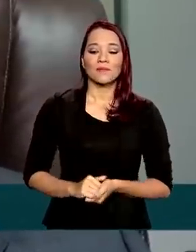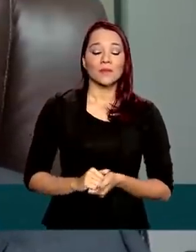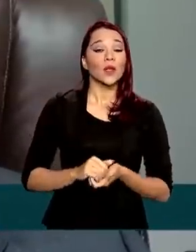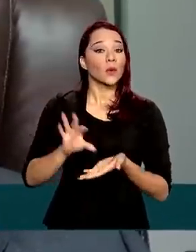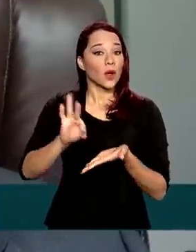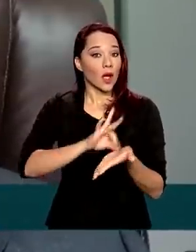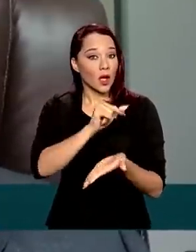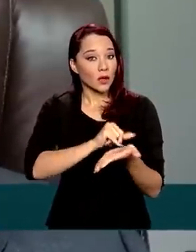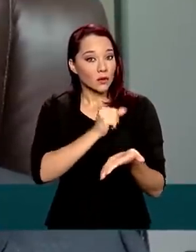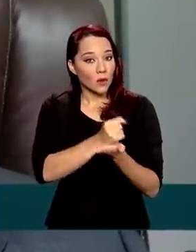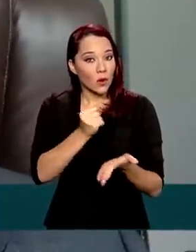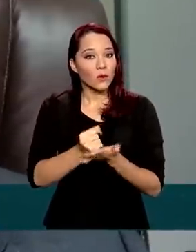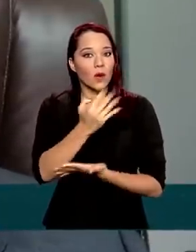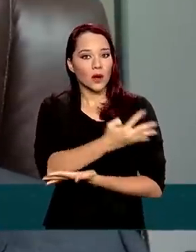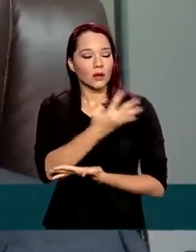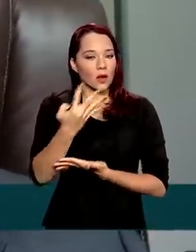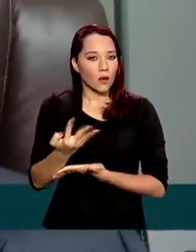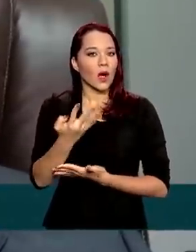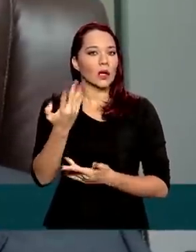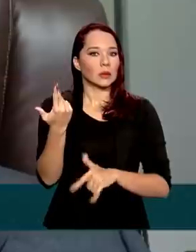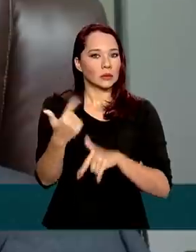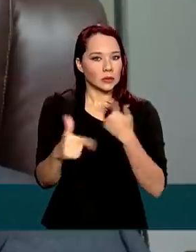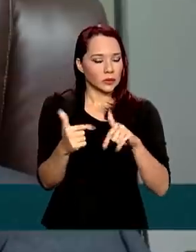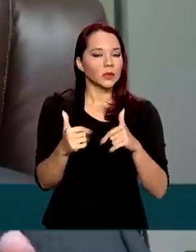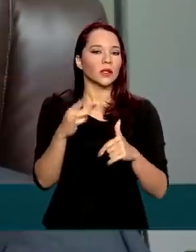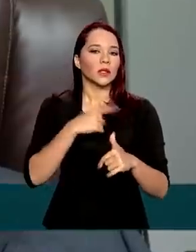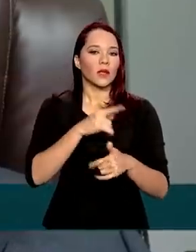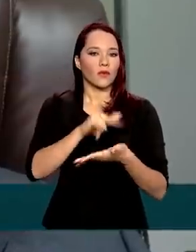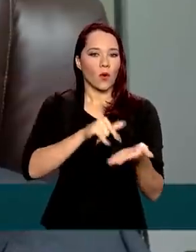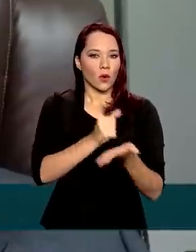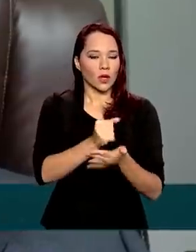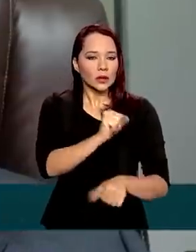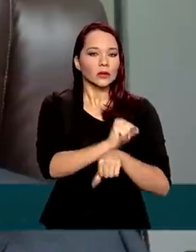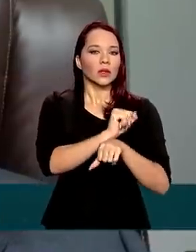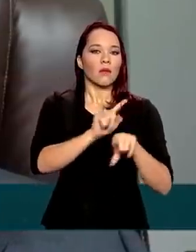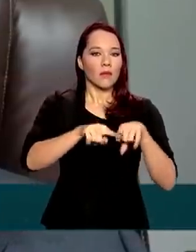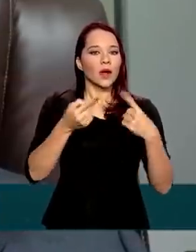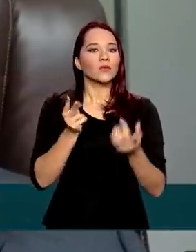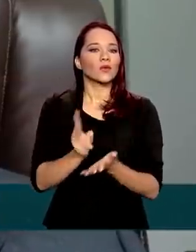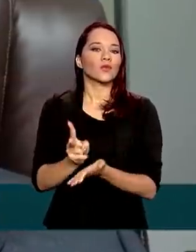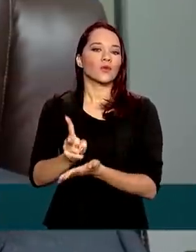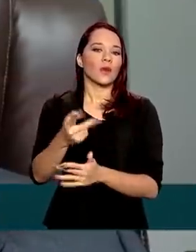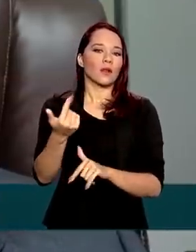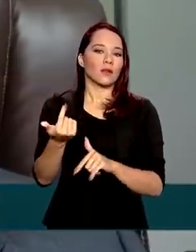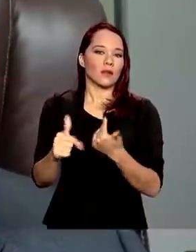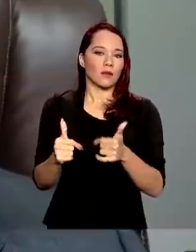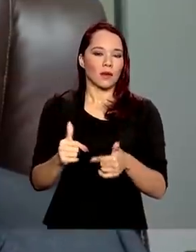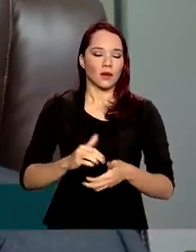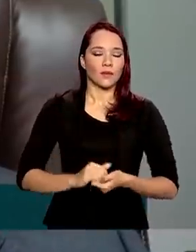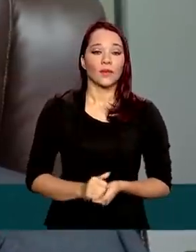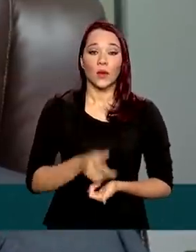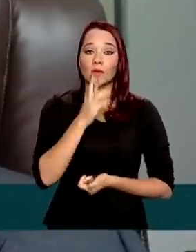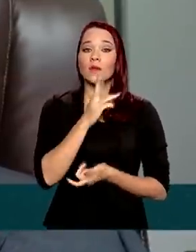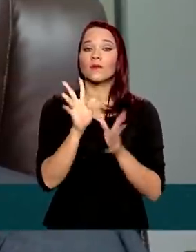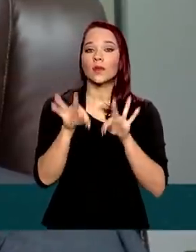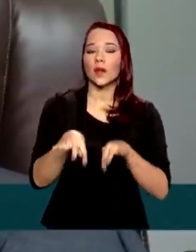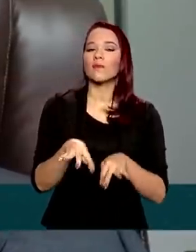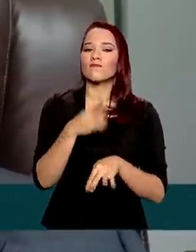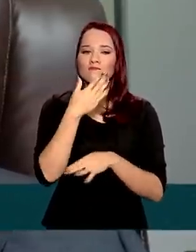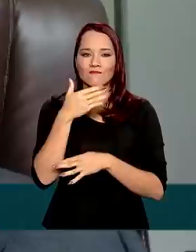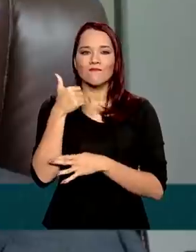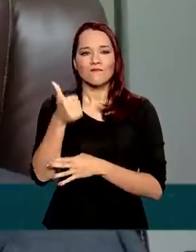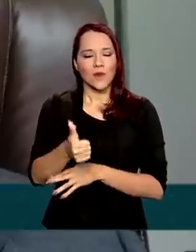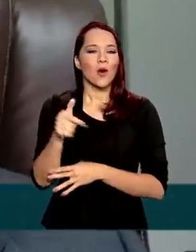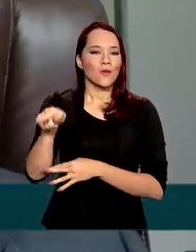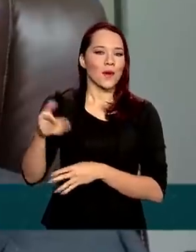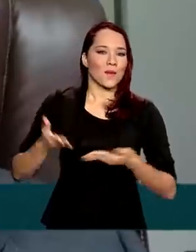44 empregados tiveram o contrato suspenso, mas preservaram os empregos. O resultado final foi bom para o